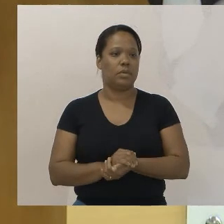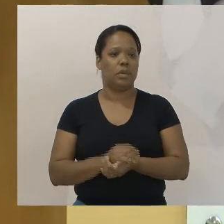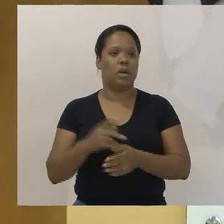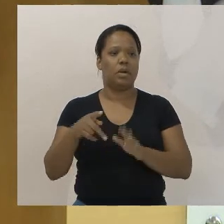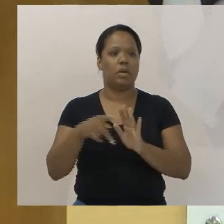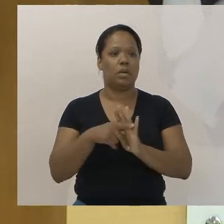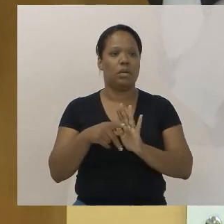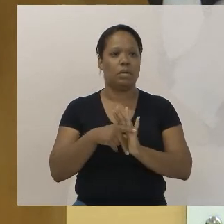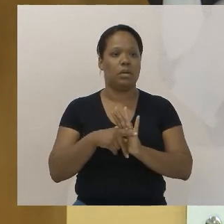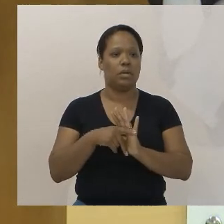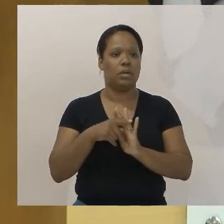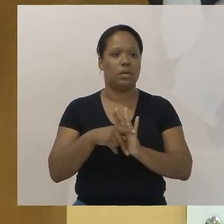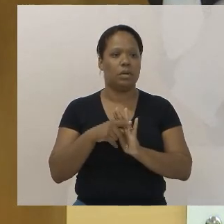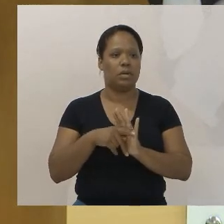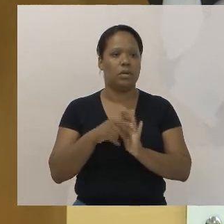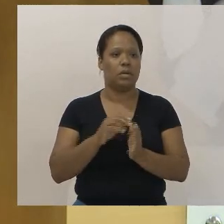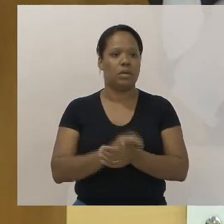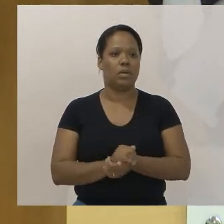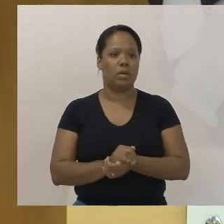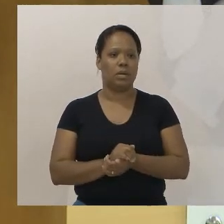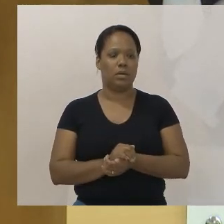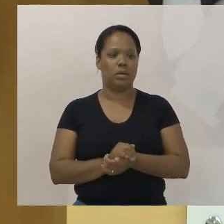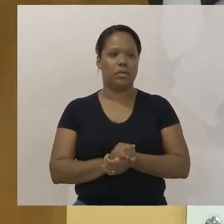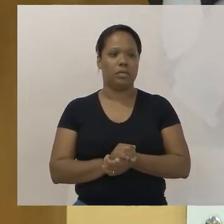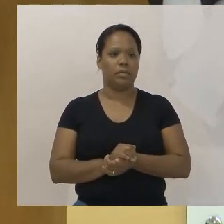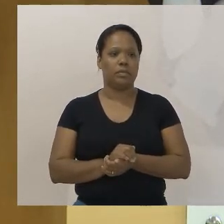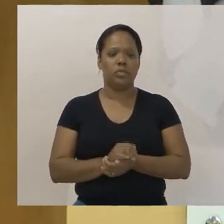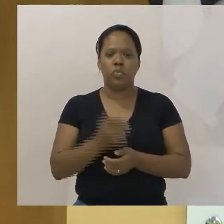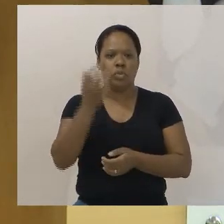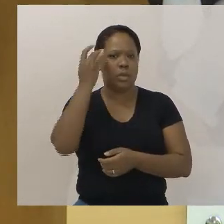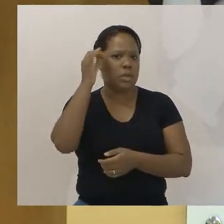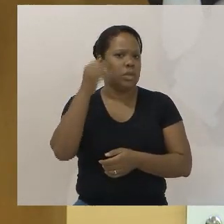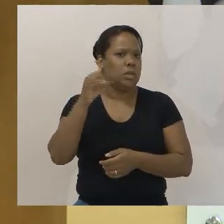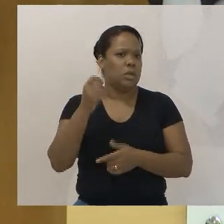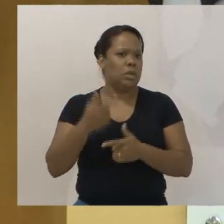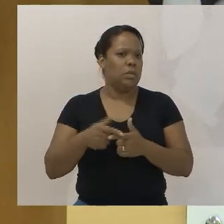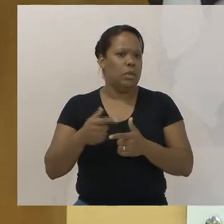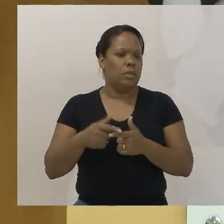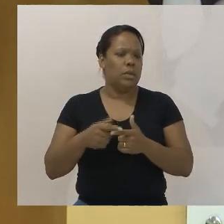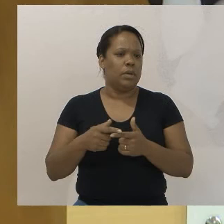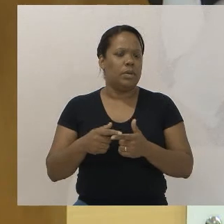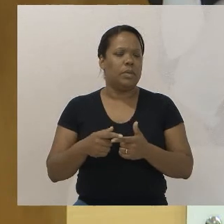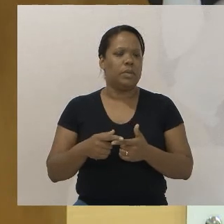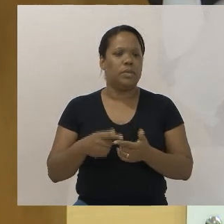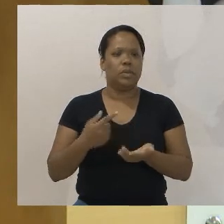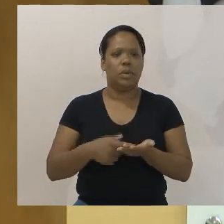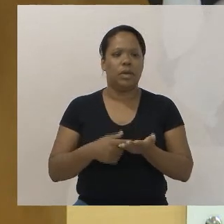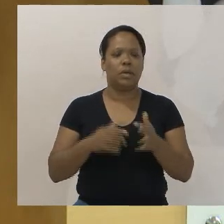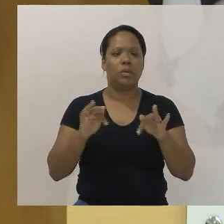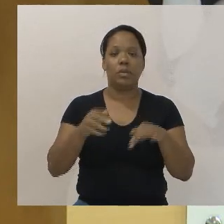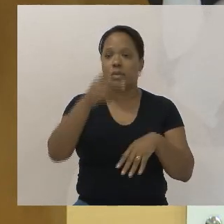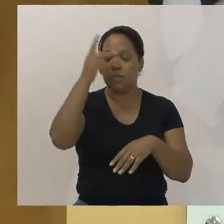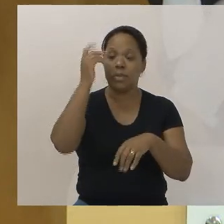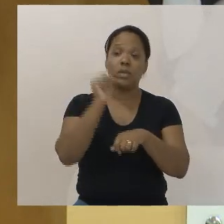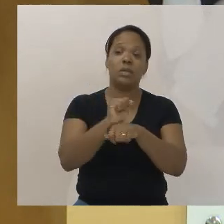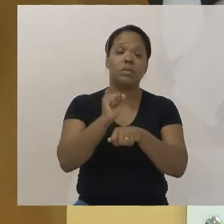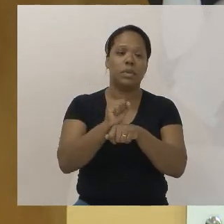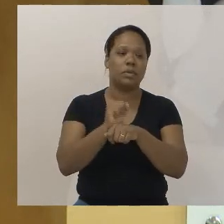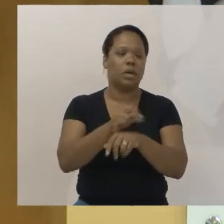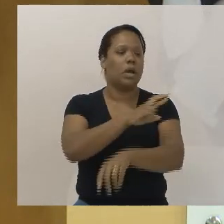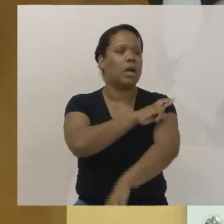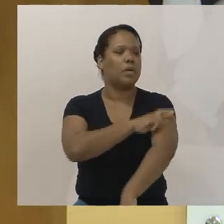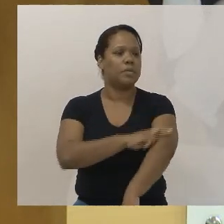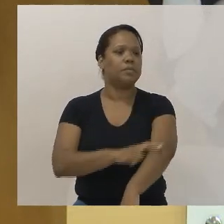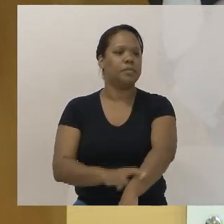projeto é para ter votado na sequência não sei se houve um problema e deixou por vir tem algumas pessoas esperando eu acho que com todo o respeito